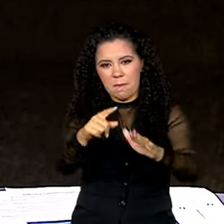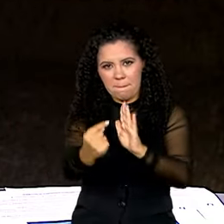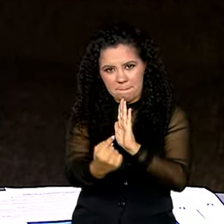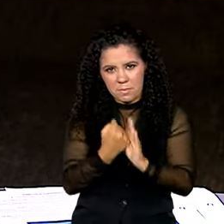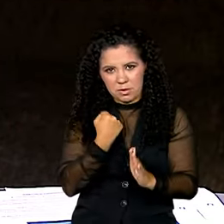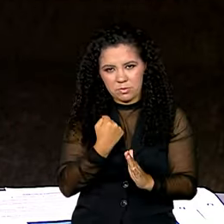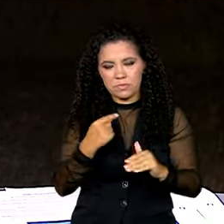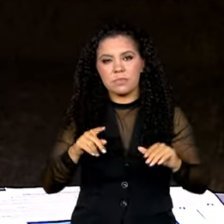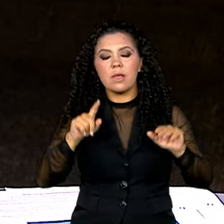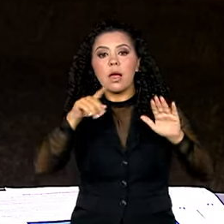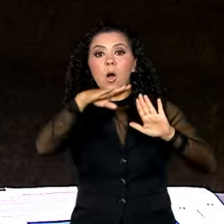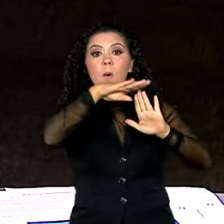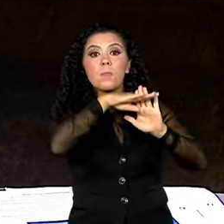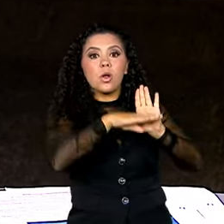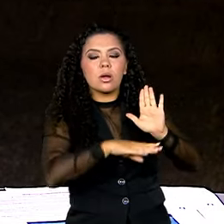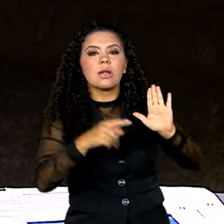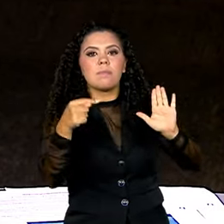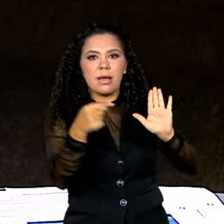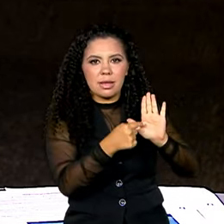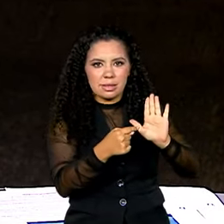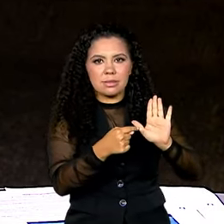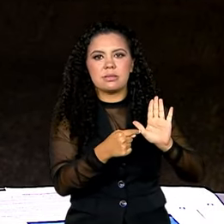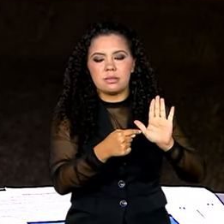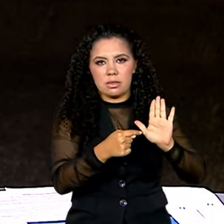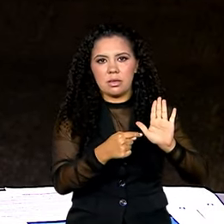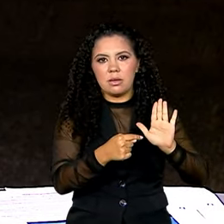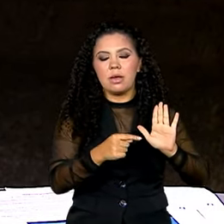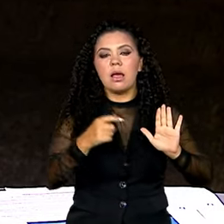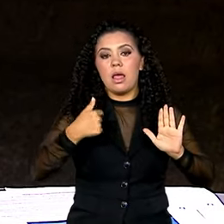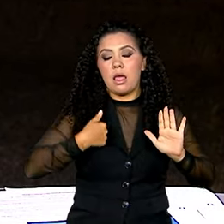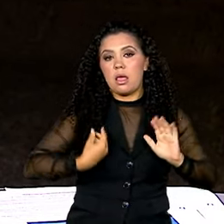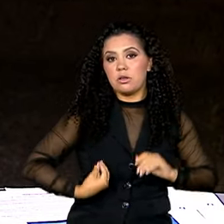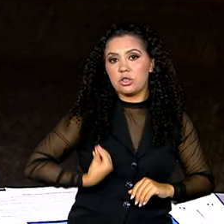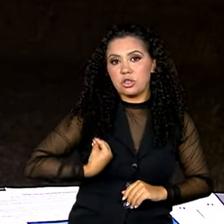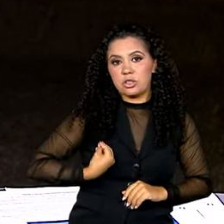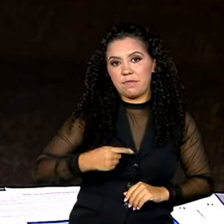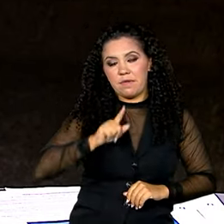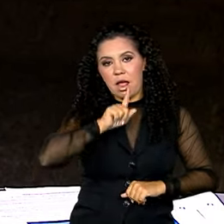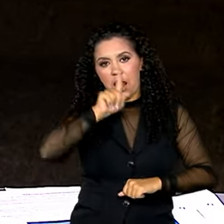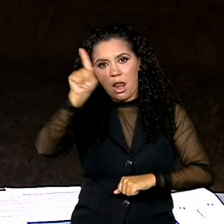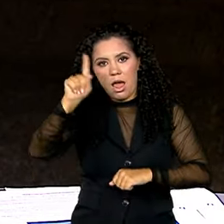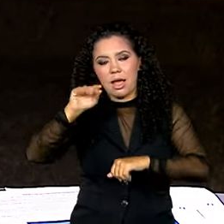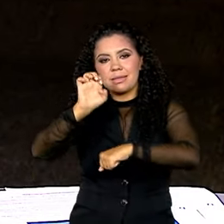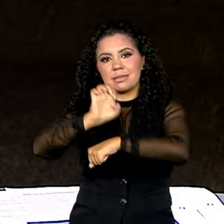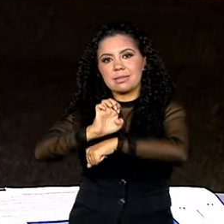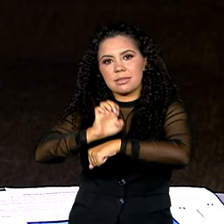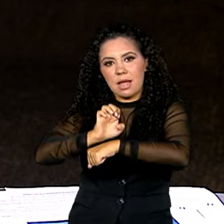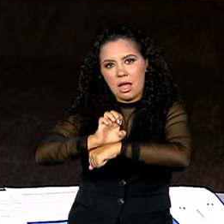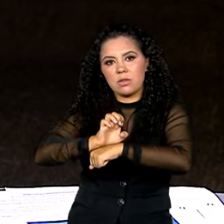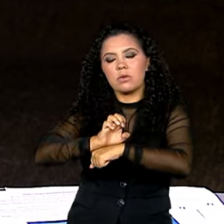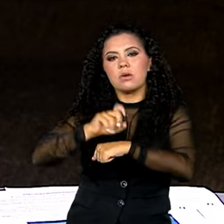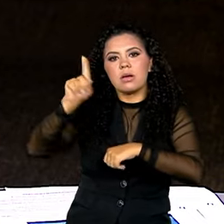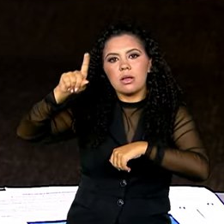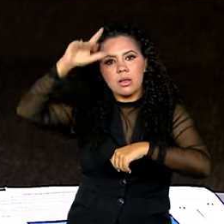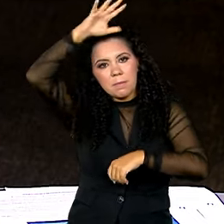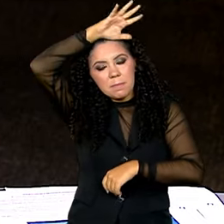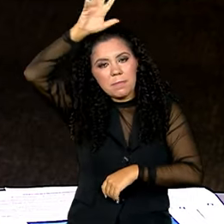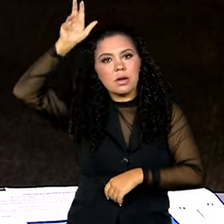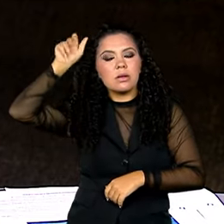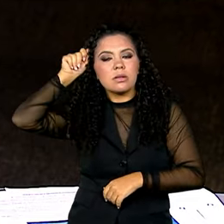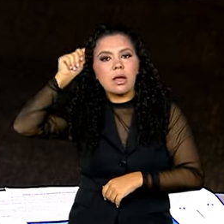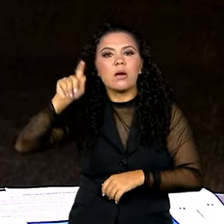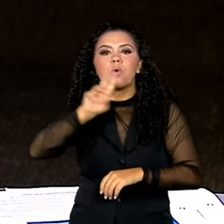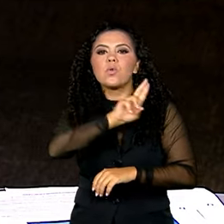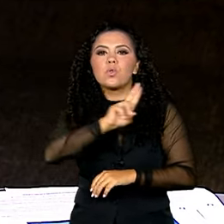programa que, no meio do ano, eu estive em Manaus para lançar Pescador Legal. O que é o pescador legal? O pescador legal é